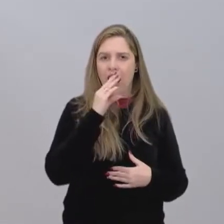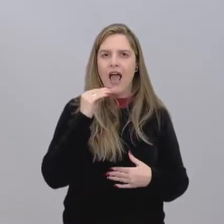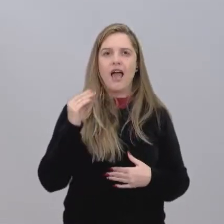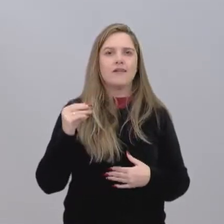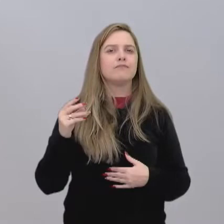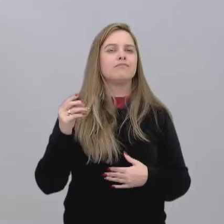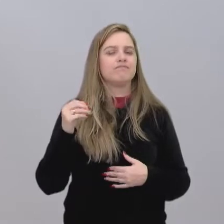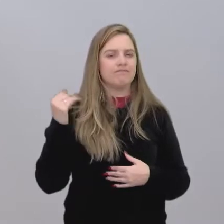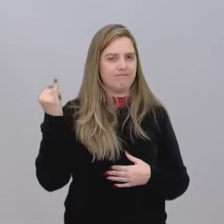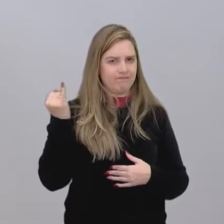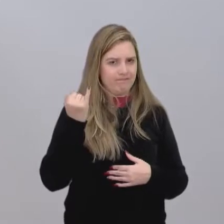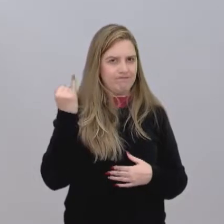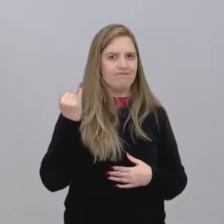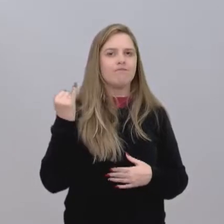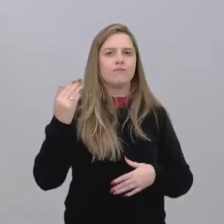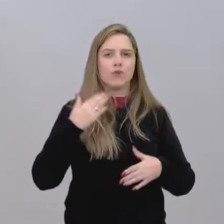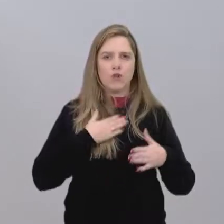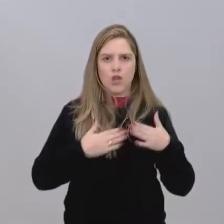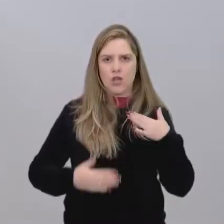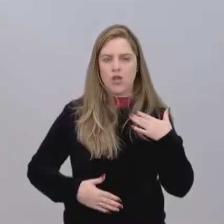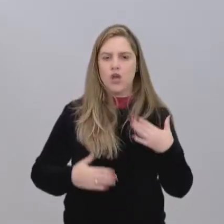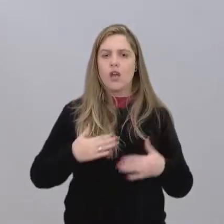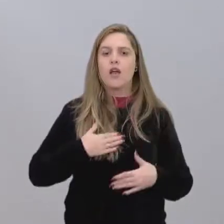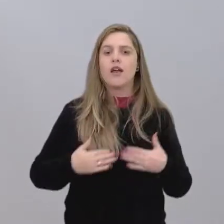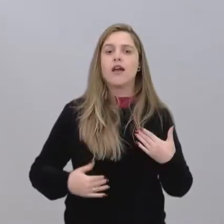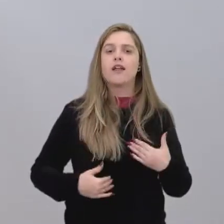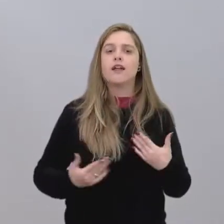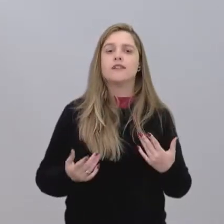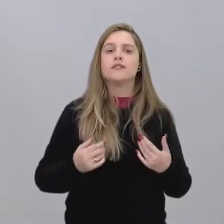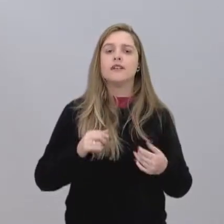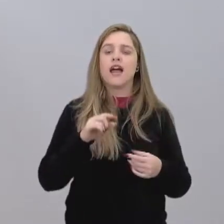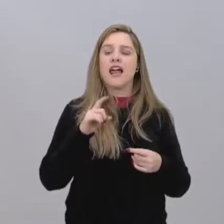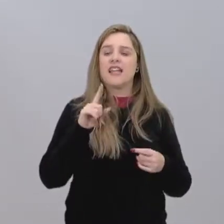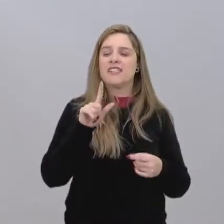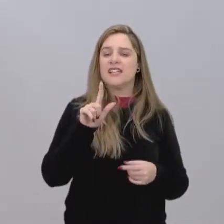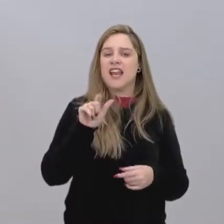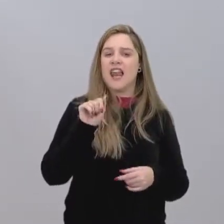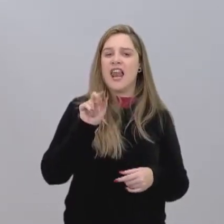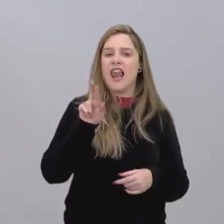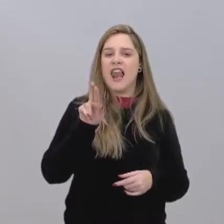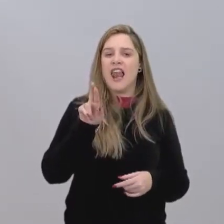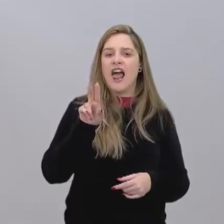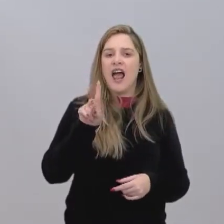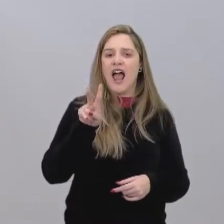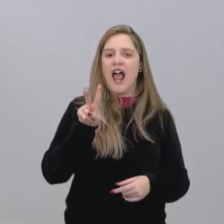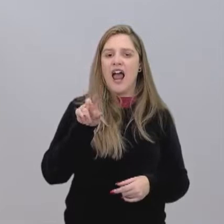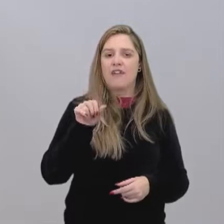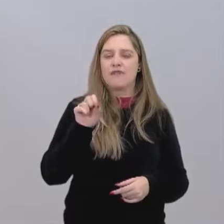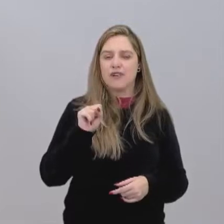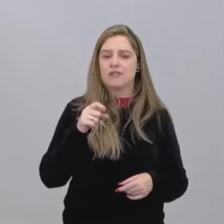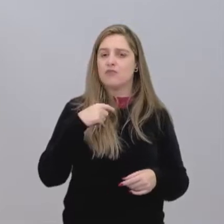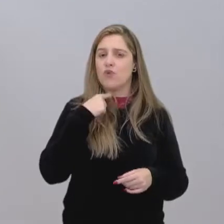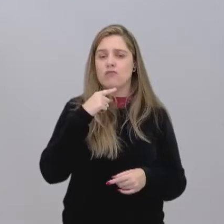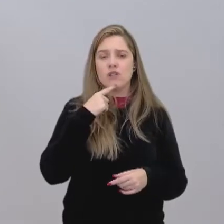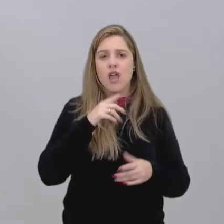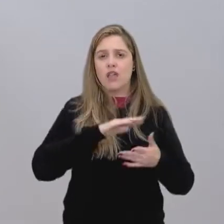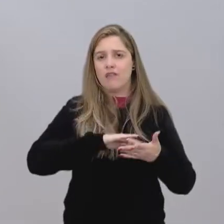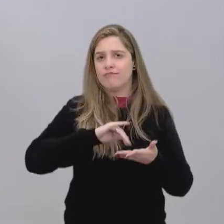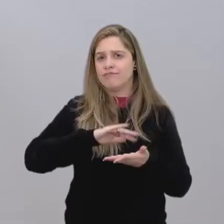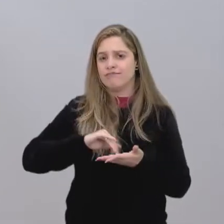por exemplo, dos organismos jovens ou das larvas, a gente não consegue a eliminação por meio